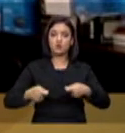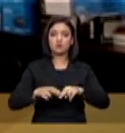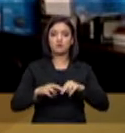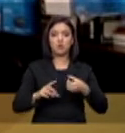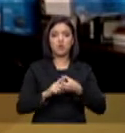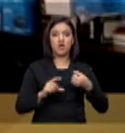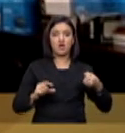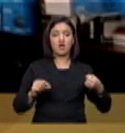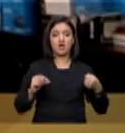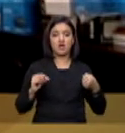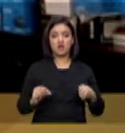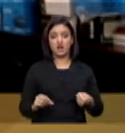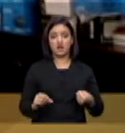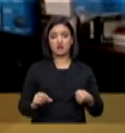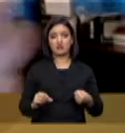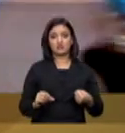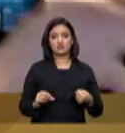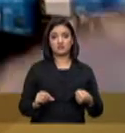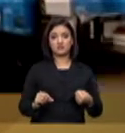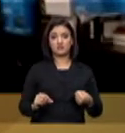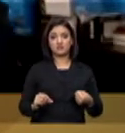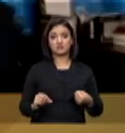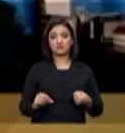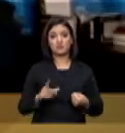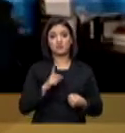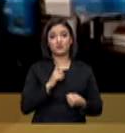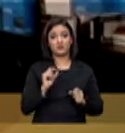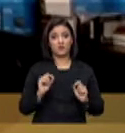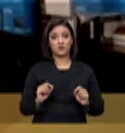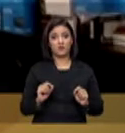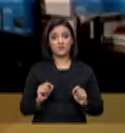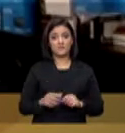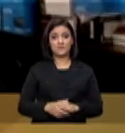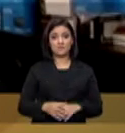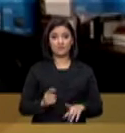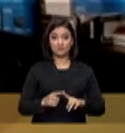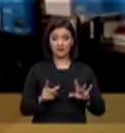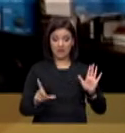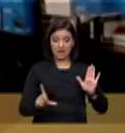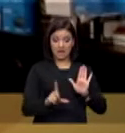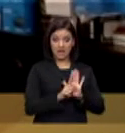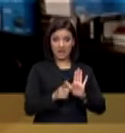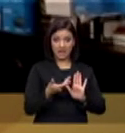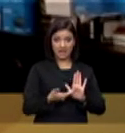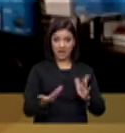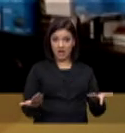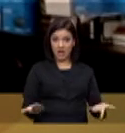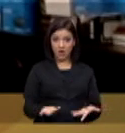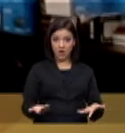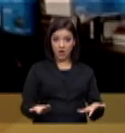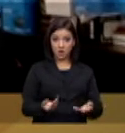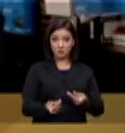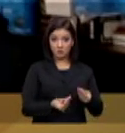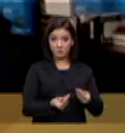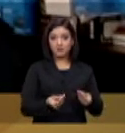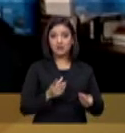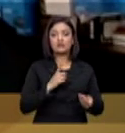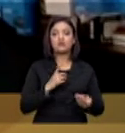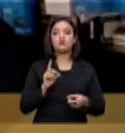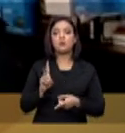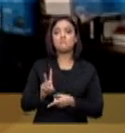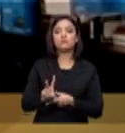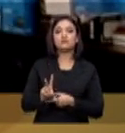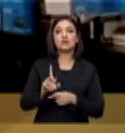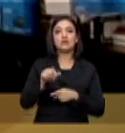incisos 9 e 15º, porque no escopo em que está a lei atual, ela está cuidando de